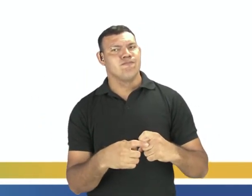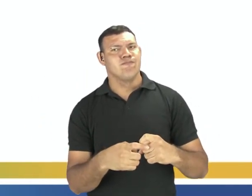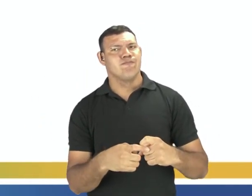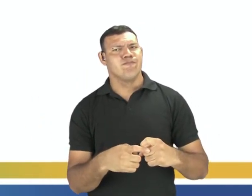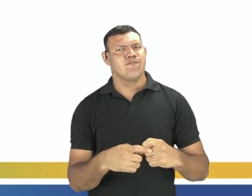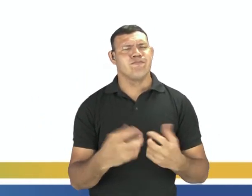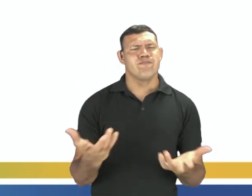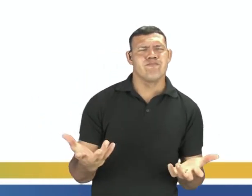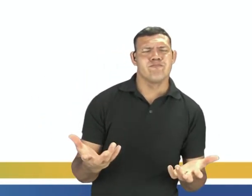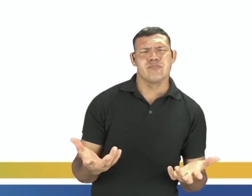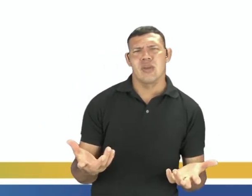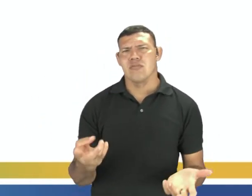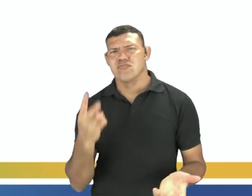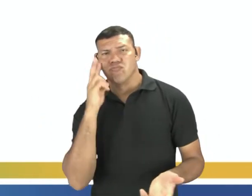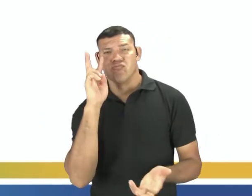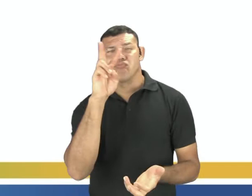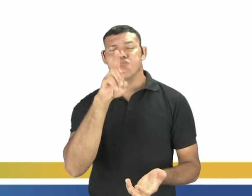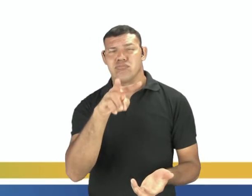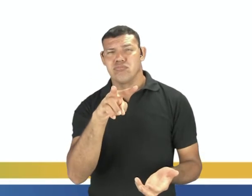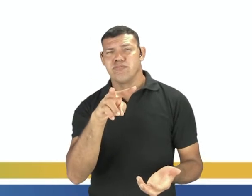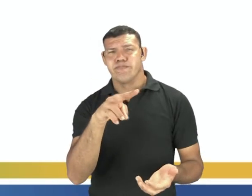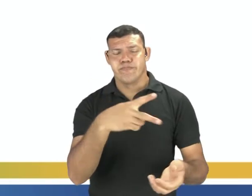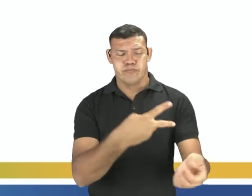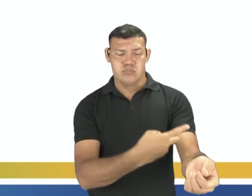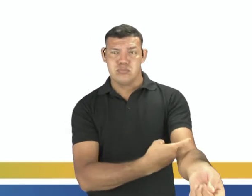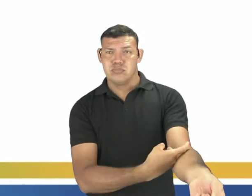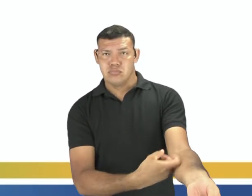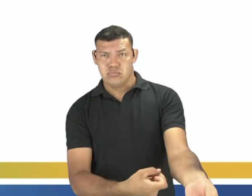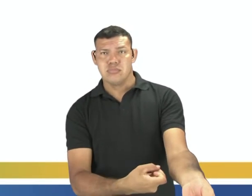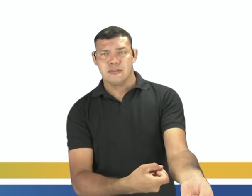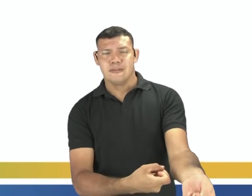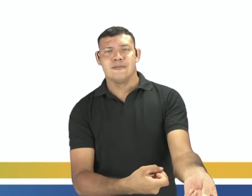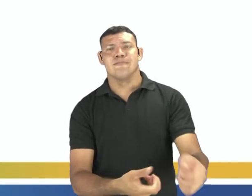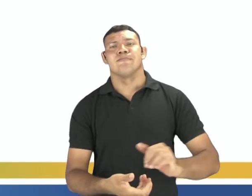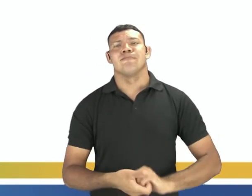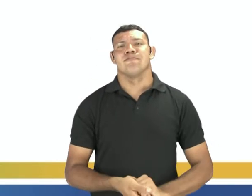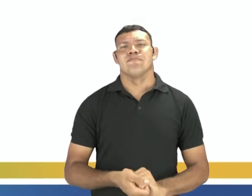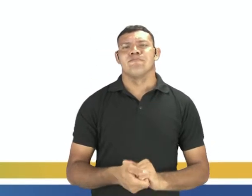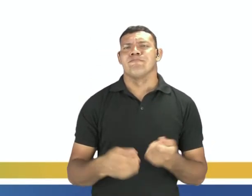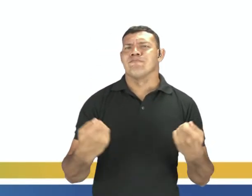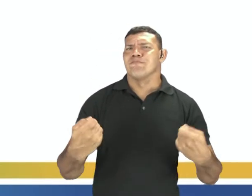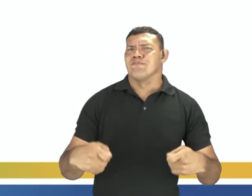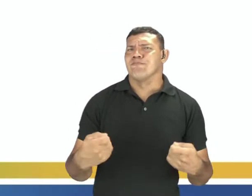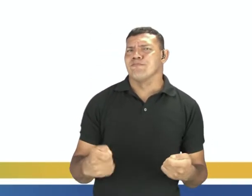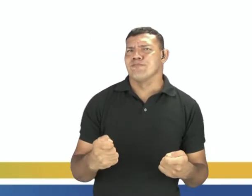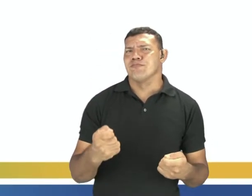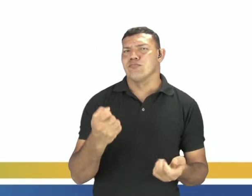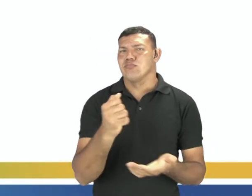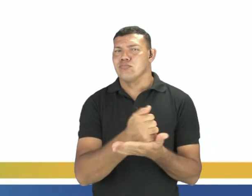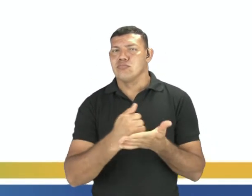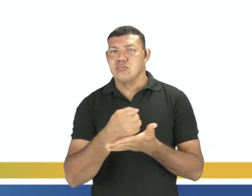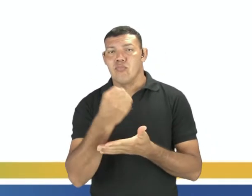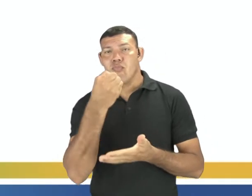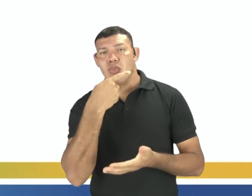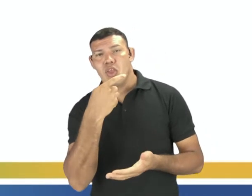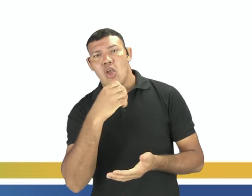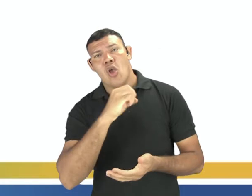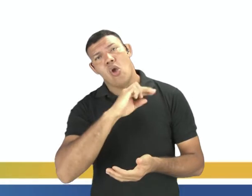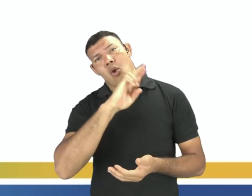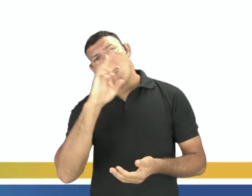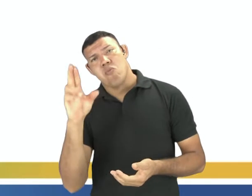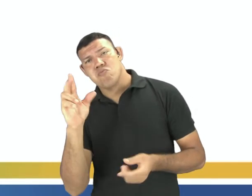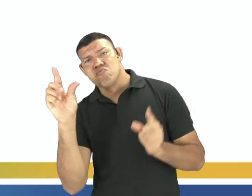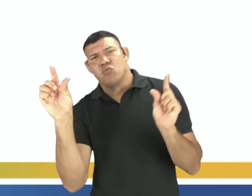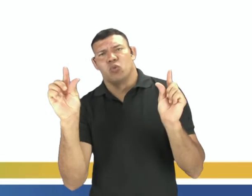vai ver qual é o tratamento adequado, o médico se precisa utilizar um medicamento ou